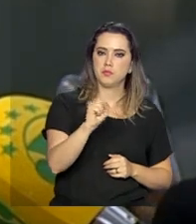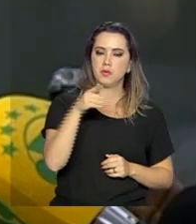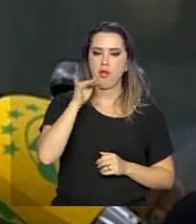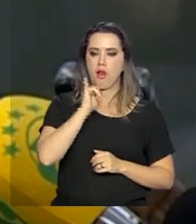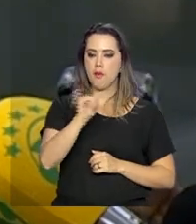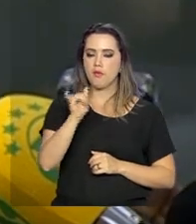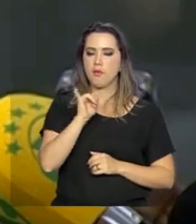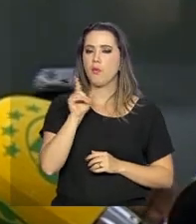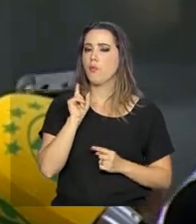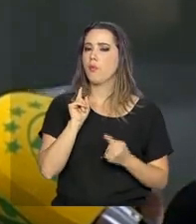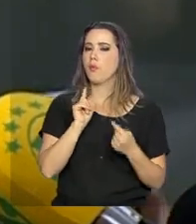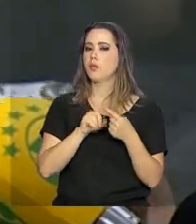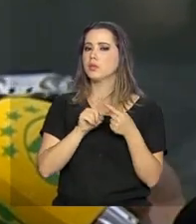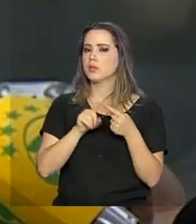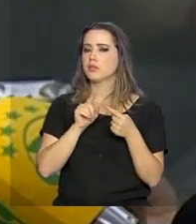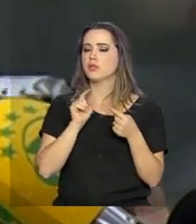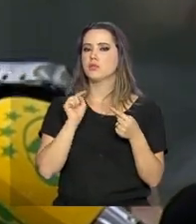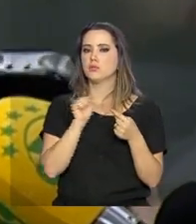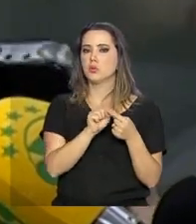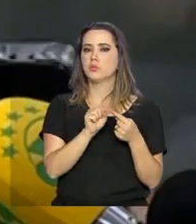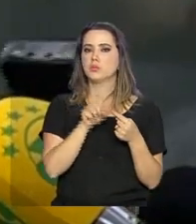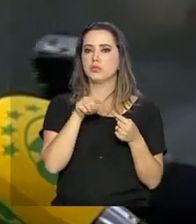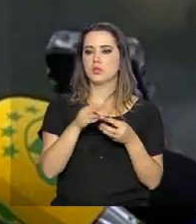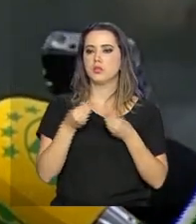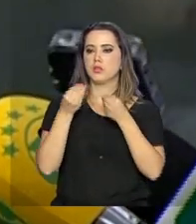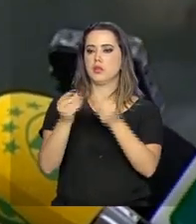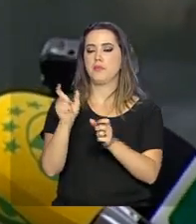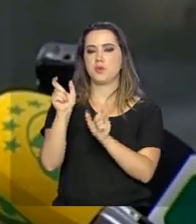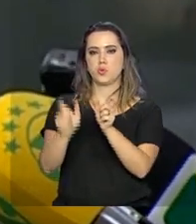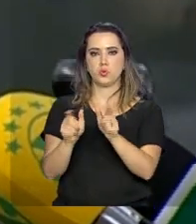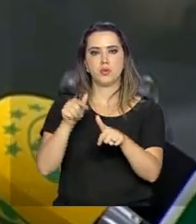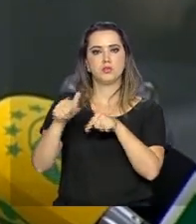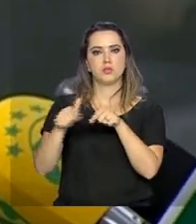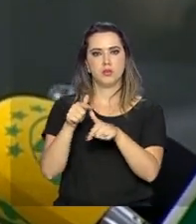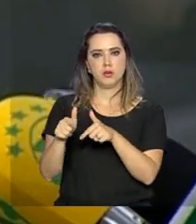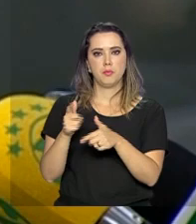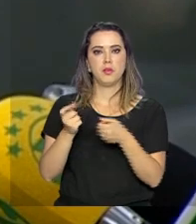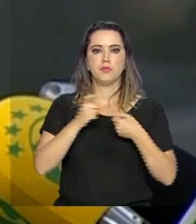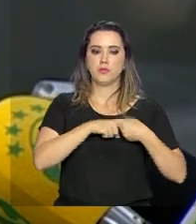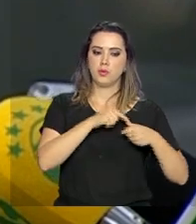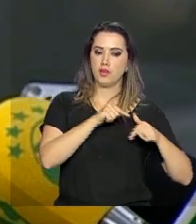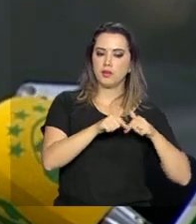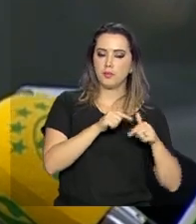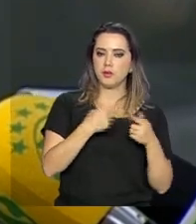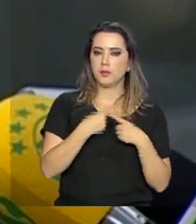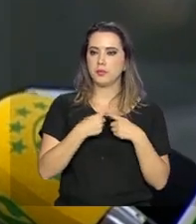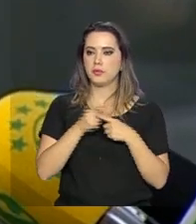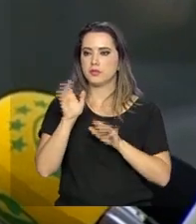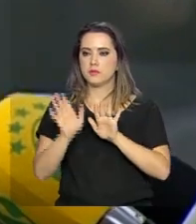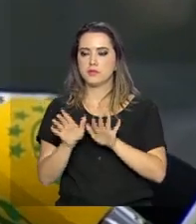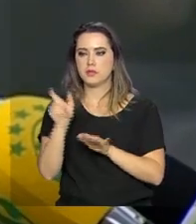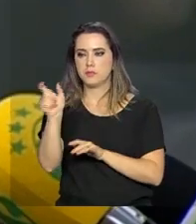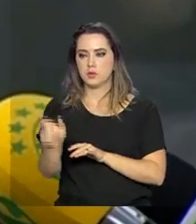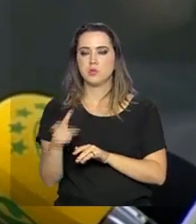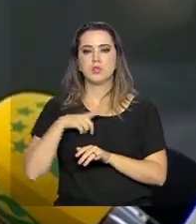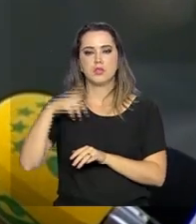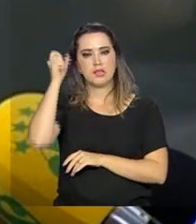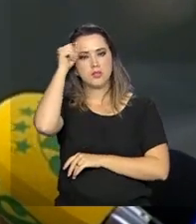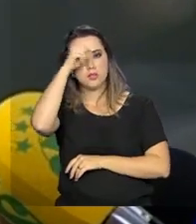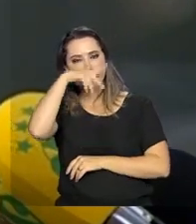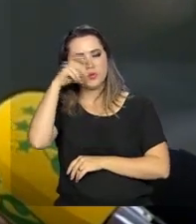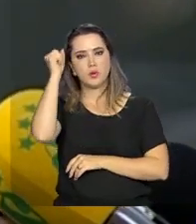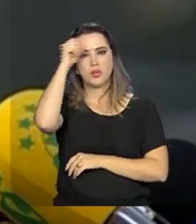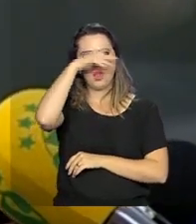dar ao trabalhador condições de ter com até uma reforma recolocação não existe alguns trabalhadores que têm dificuldades e